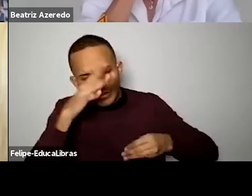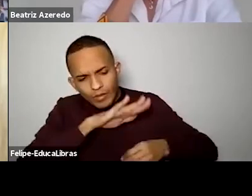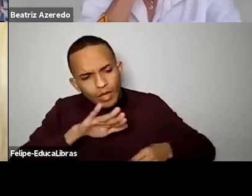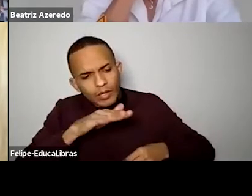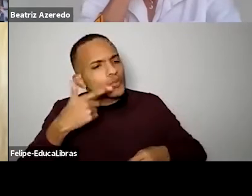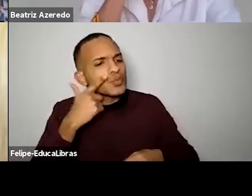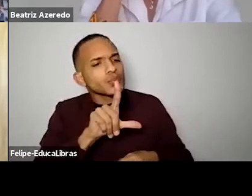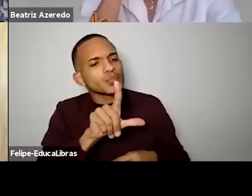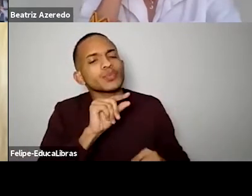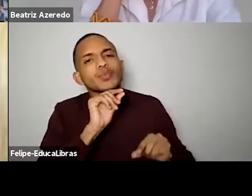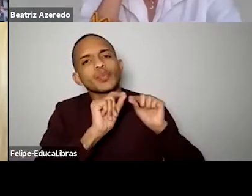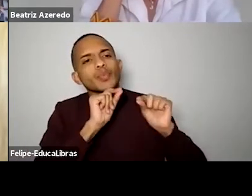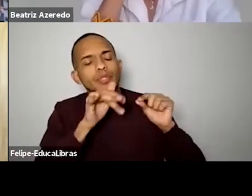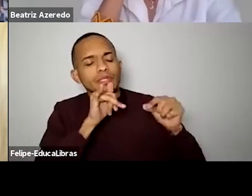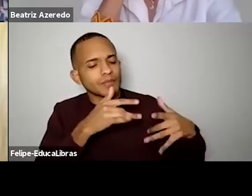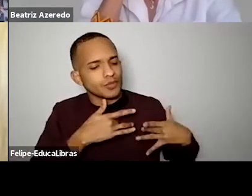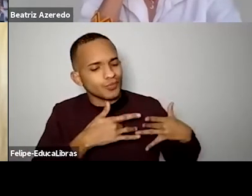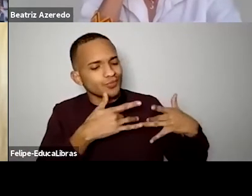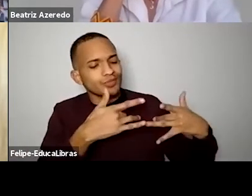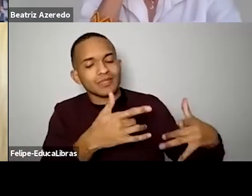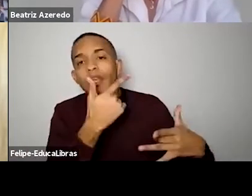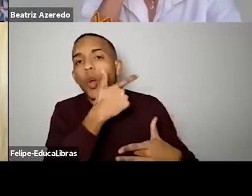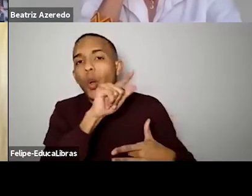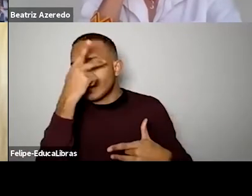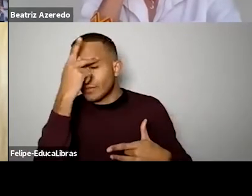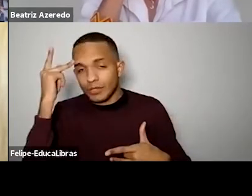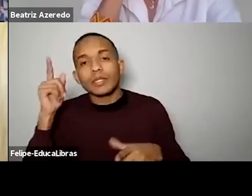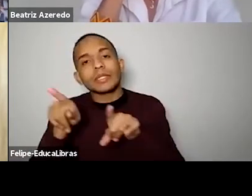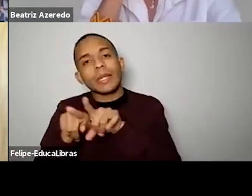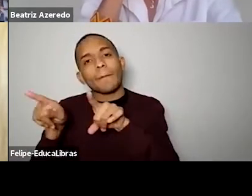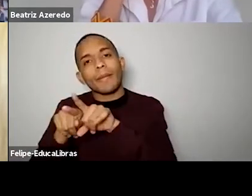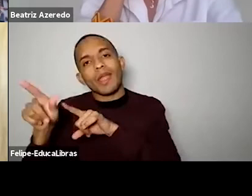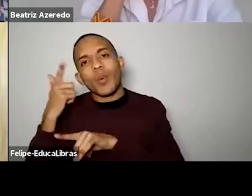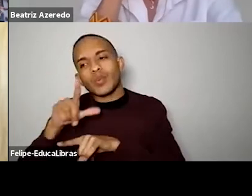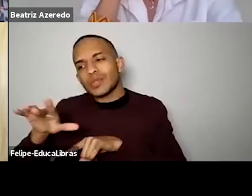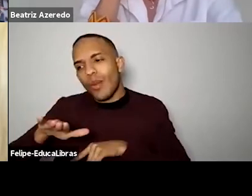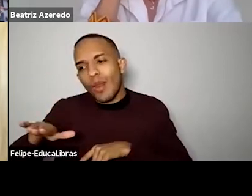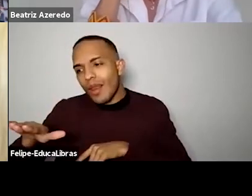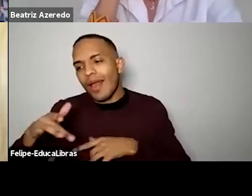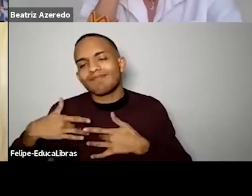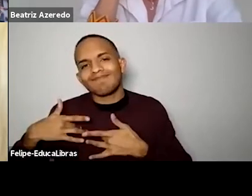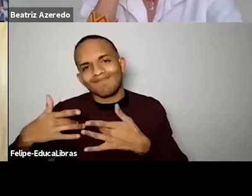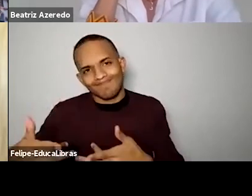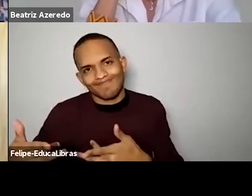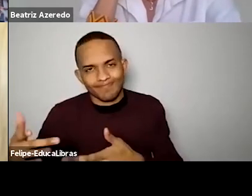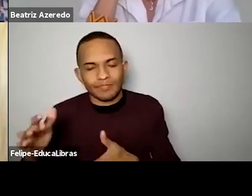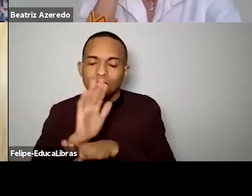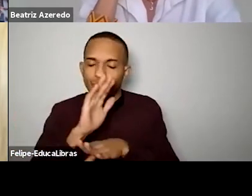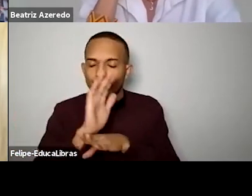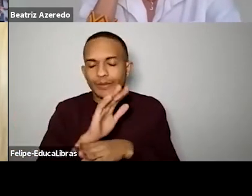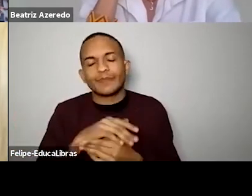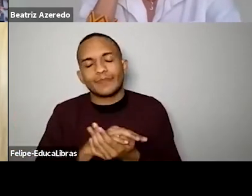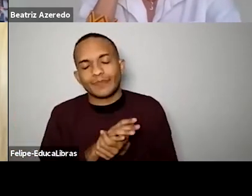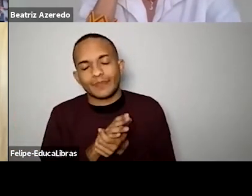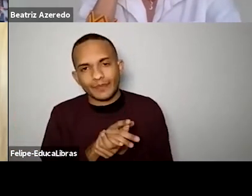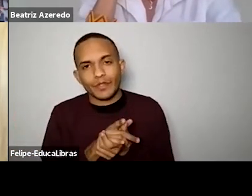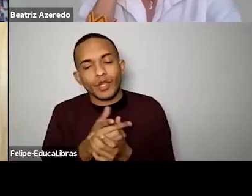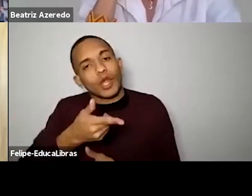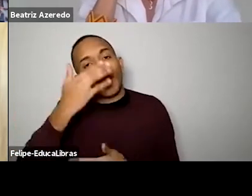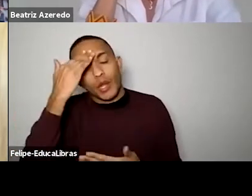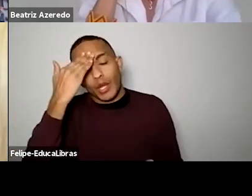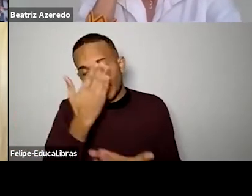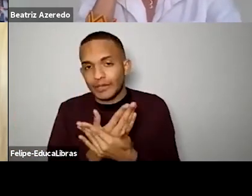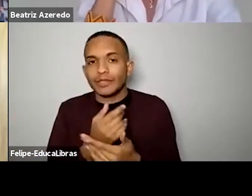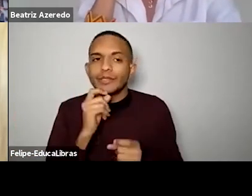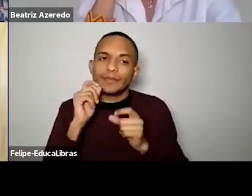cultura de doação, para que outras pessoas também consigam doar. Então, eu acredito que nós temos que